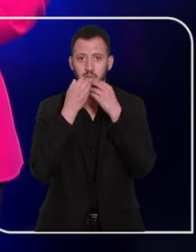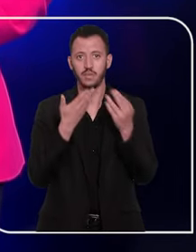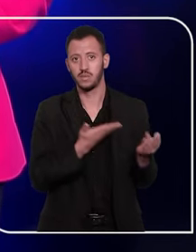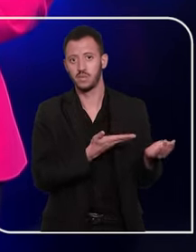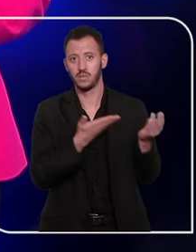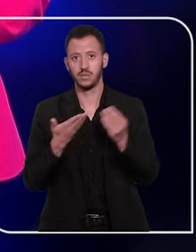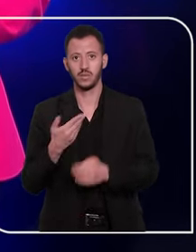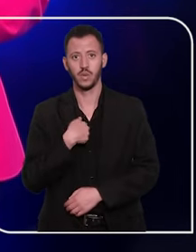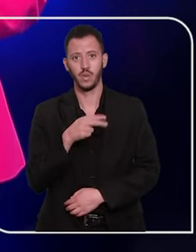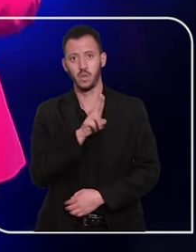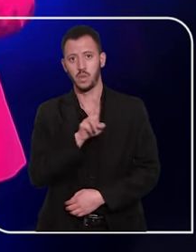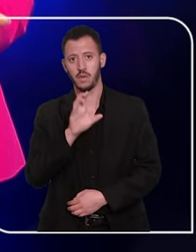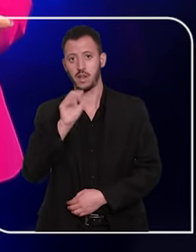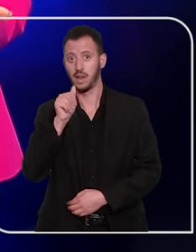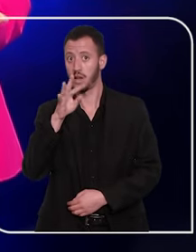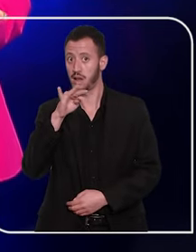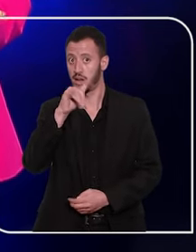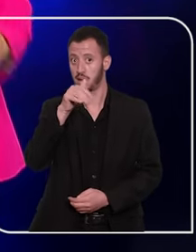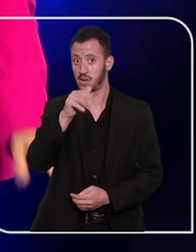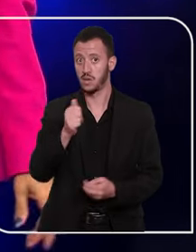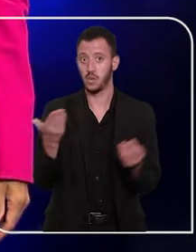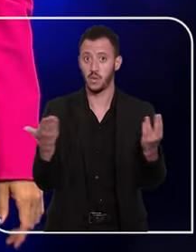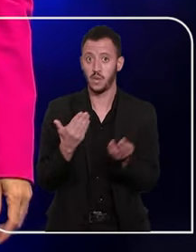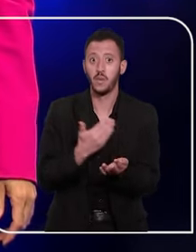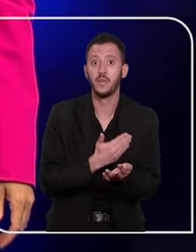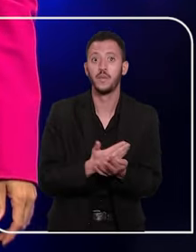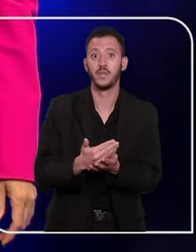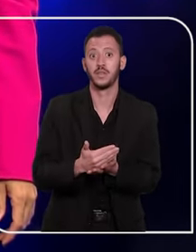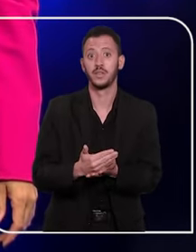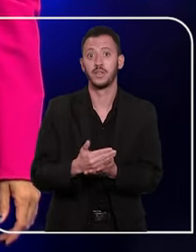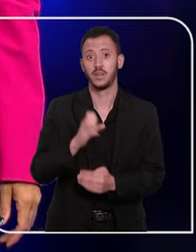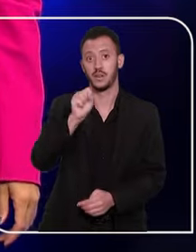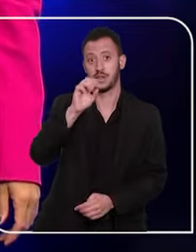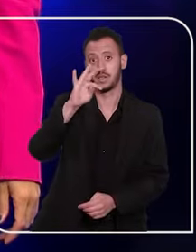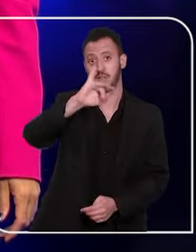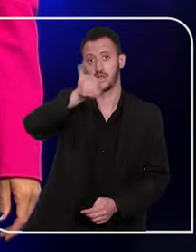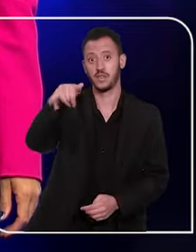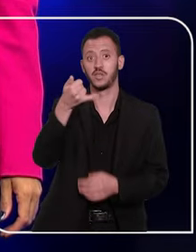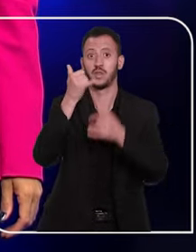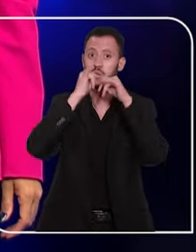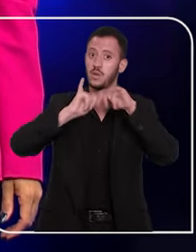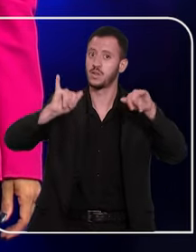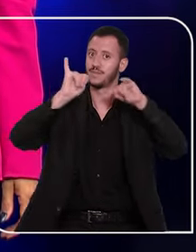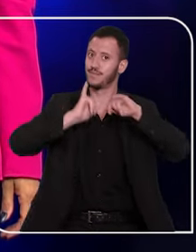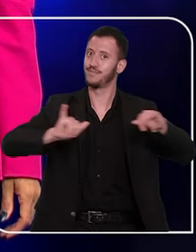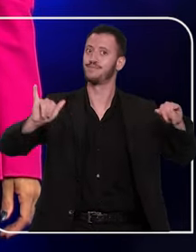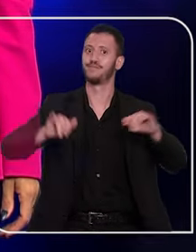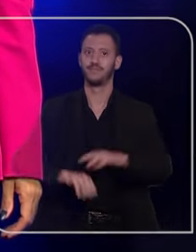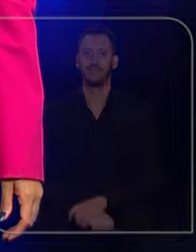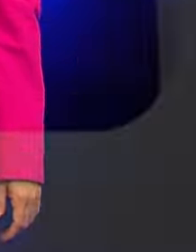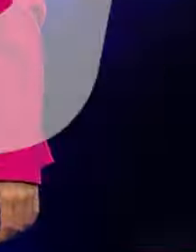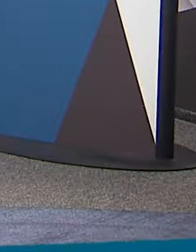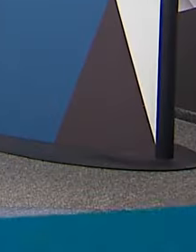Olá seja muito bem-vindo eu sou Cátia Gomes e começa agora o STJ